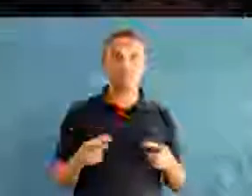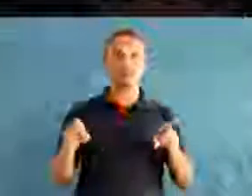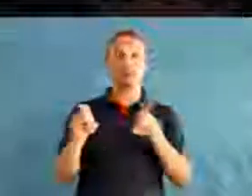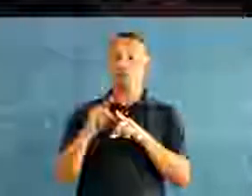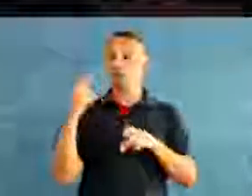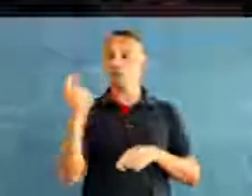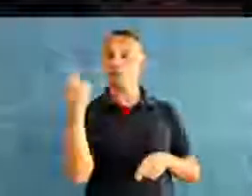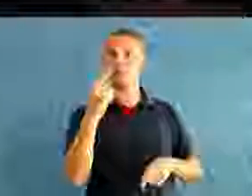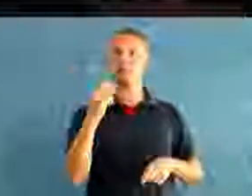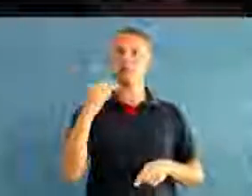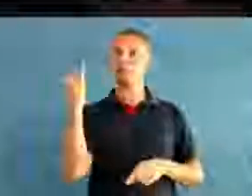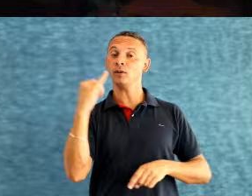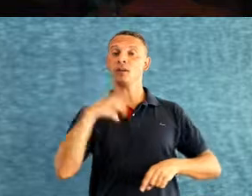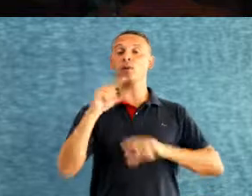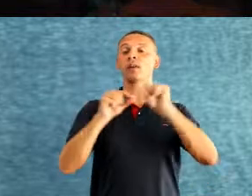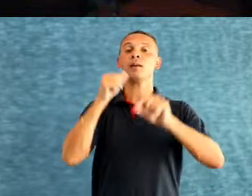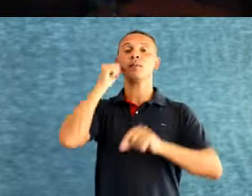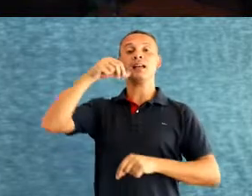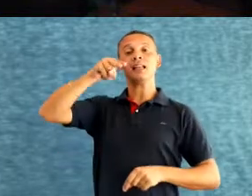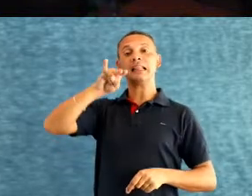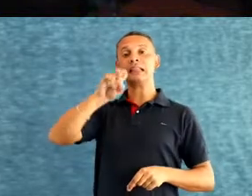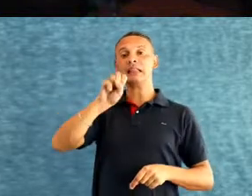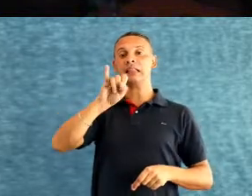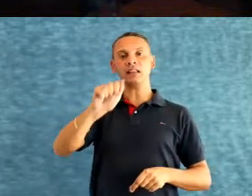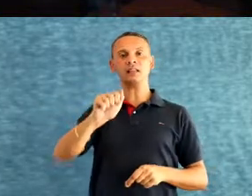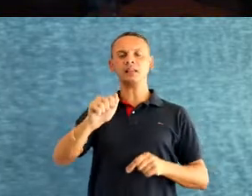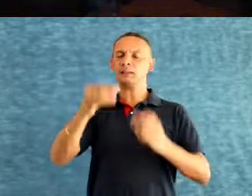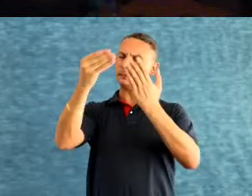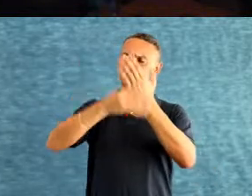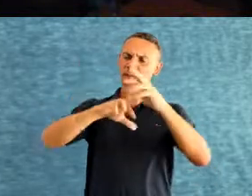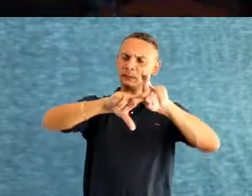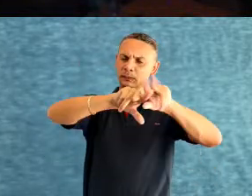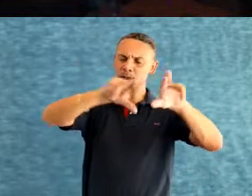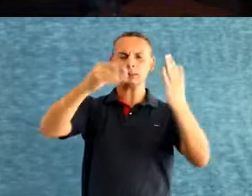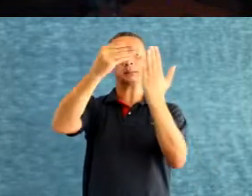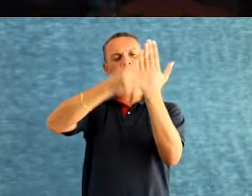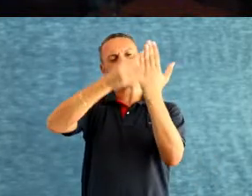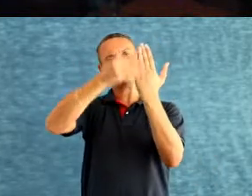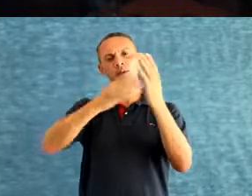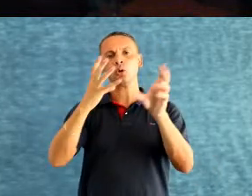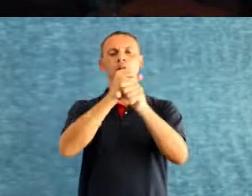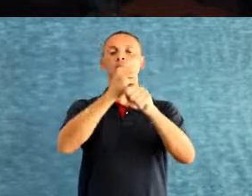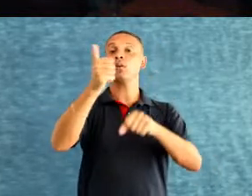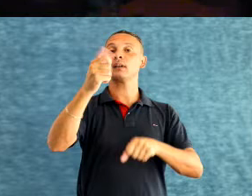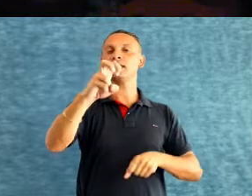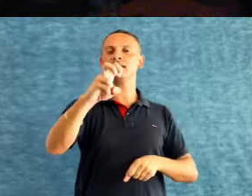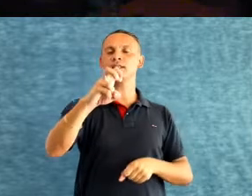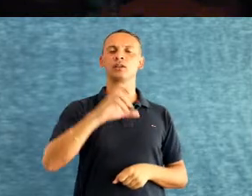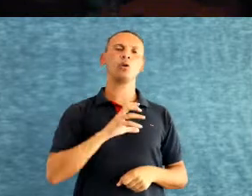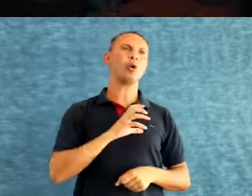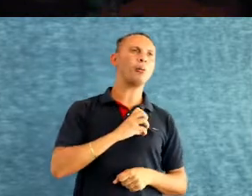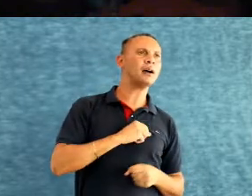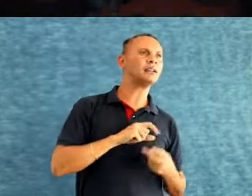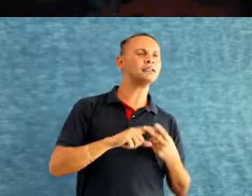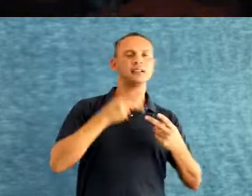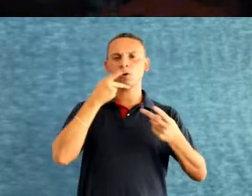pioneiro dessa norte-riograndense. Ao todo, ela publicou 15 livros, dentre romances, contos, poemas e